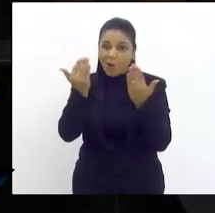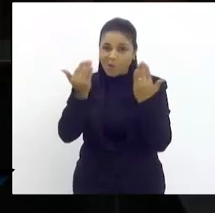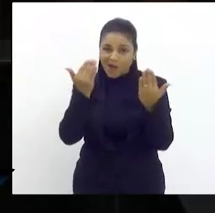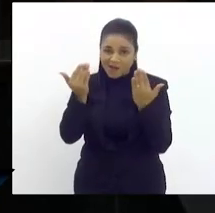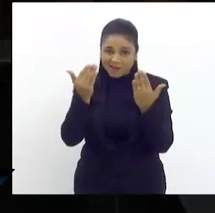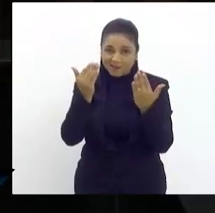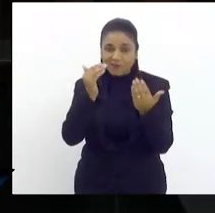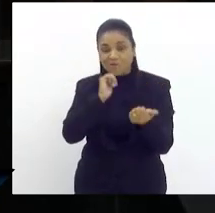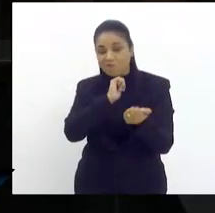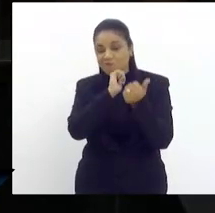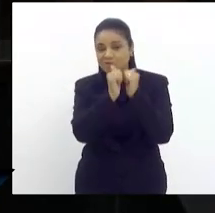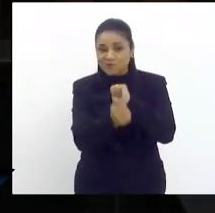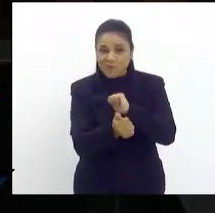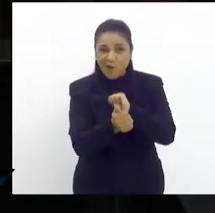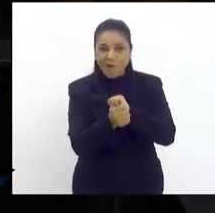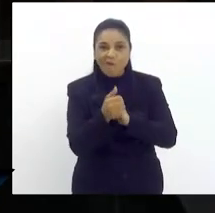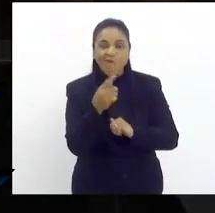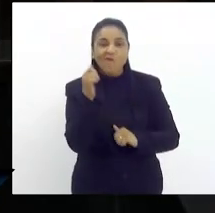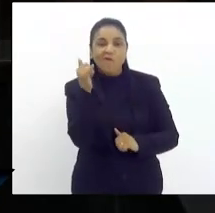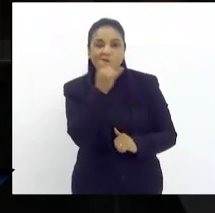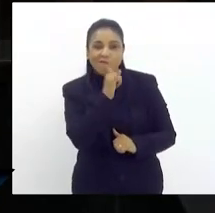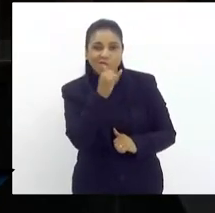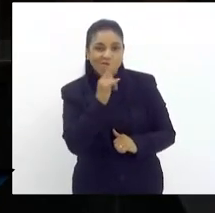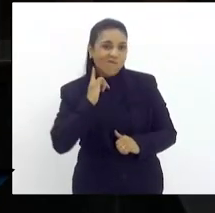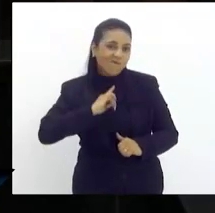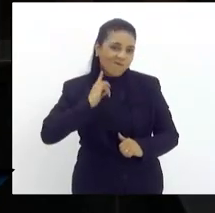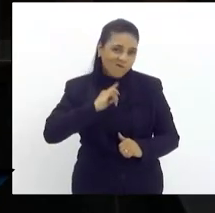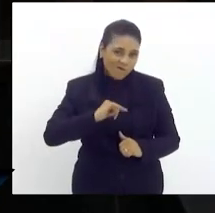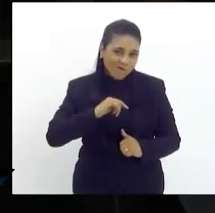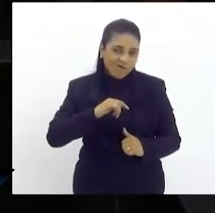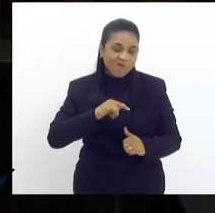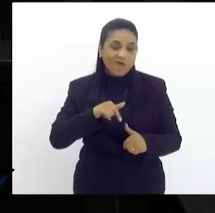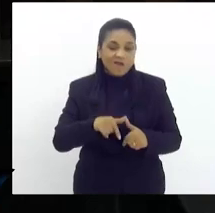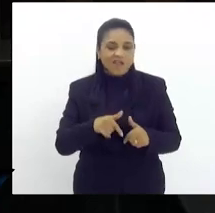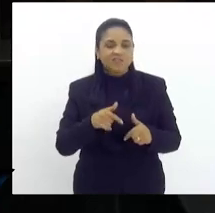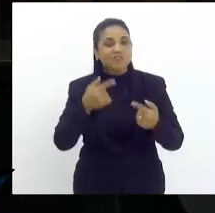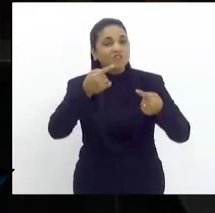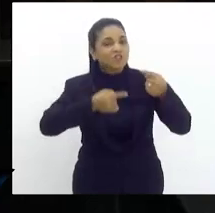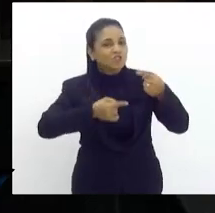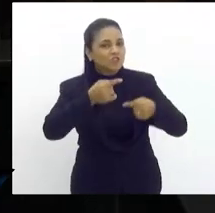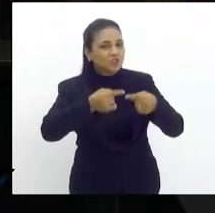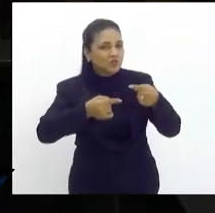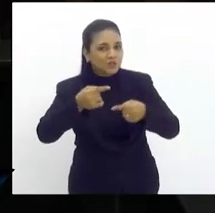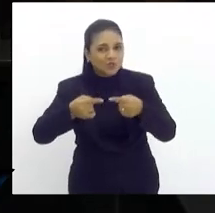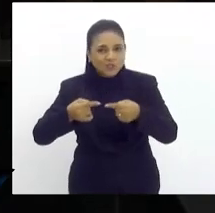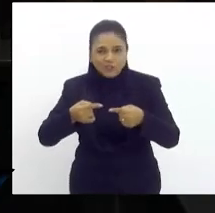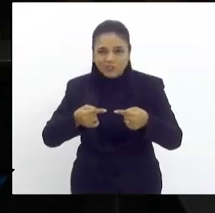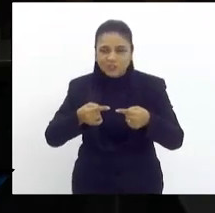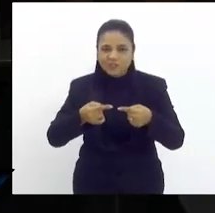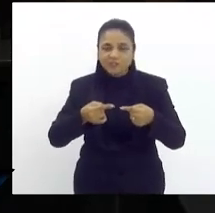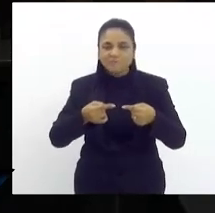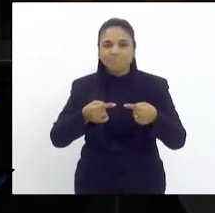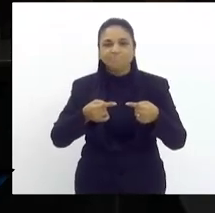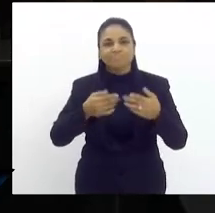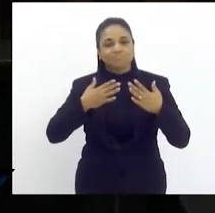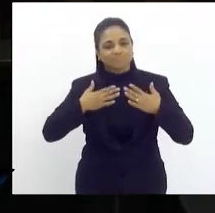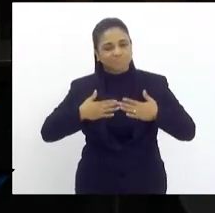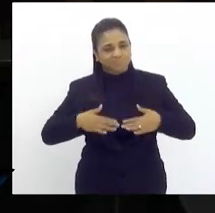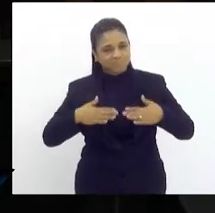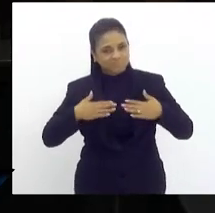discutir essas coisas com pouco mais de moderação e não para agradar